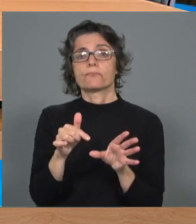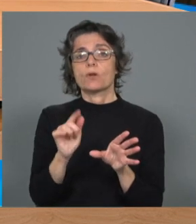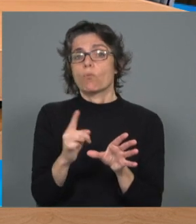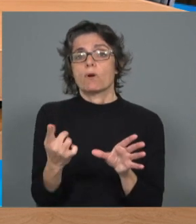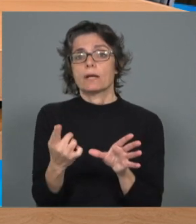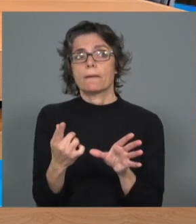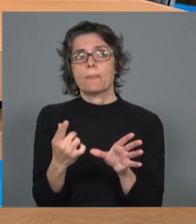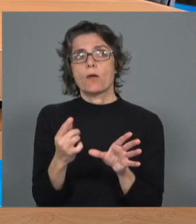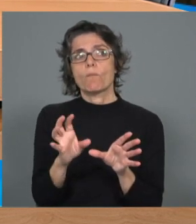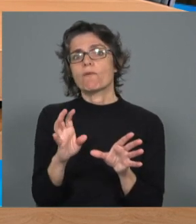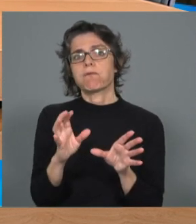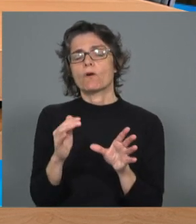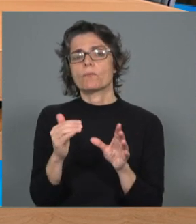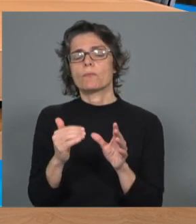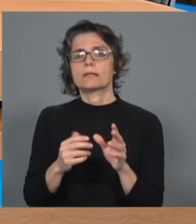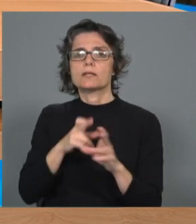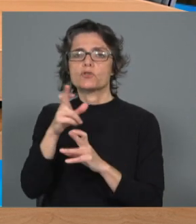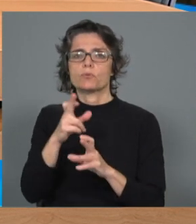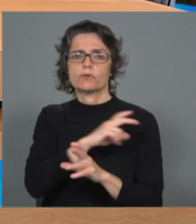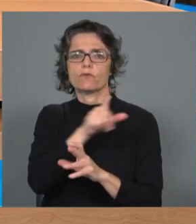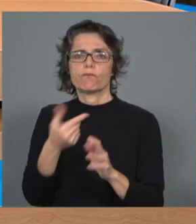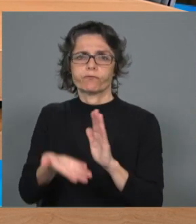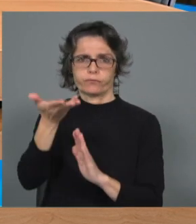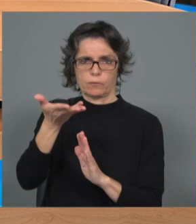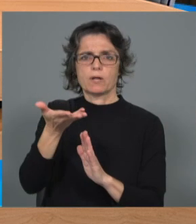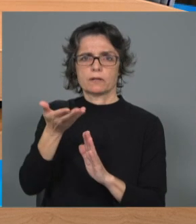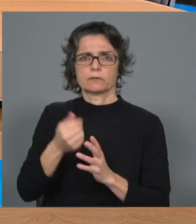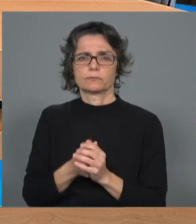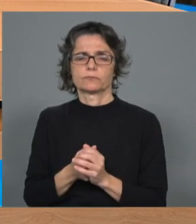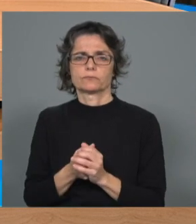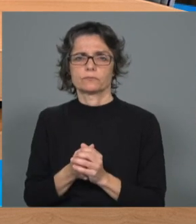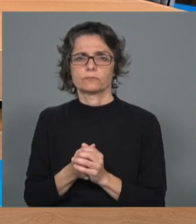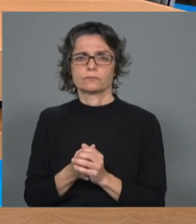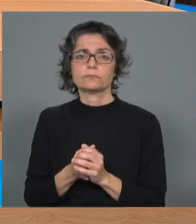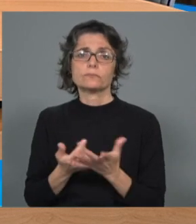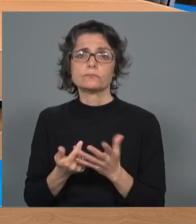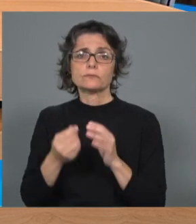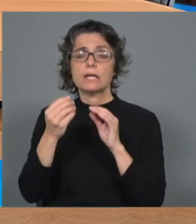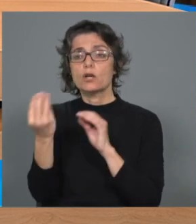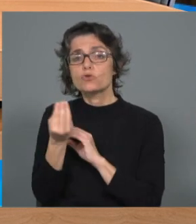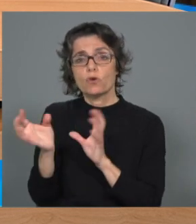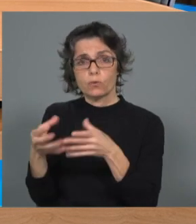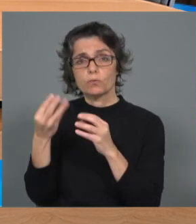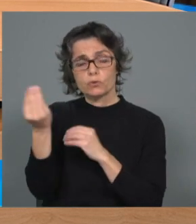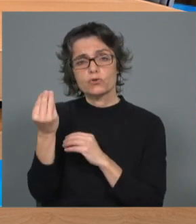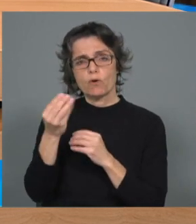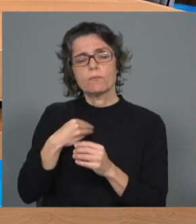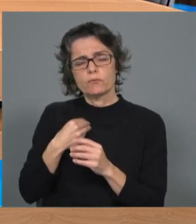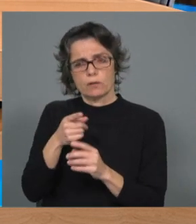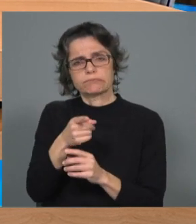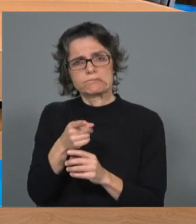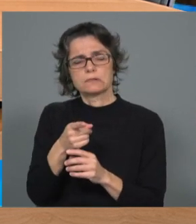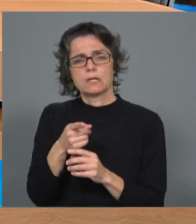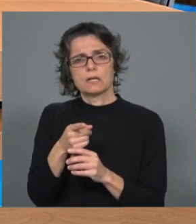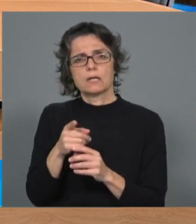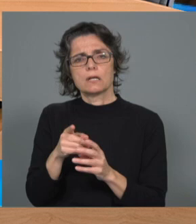um upgrade desta resposta que era dada pela pastoral juvenil. E a pastoral juvenil tinha e tem essa preocupação